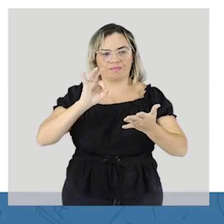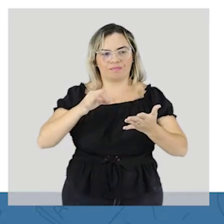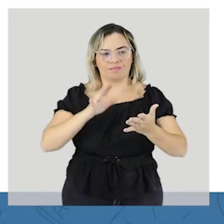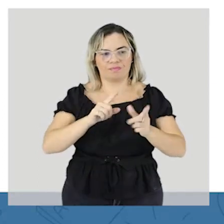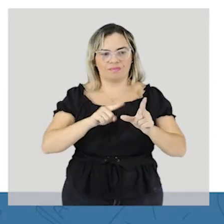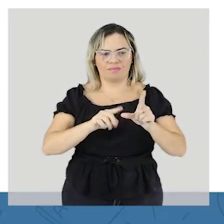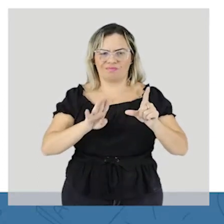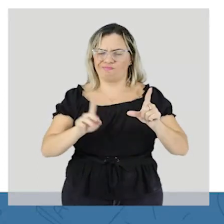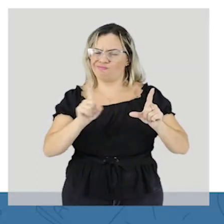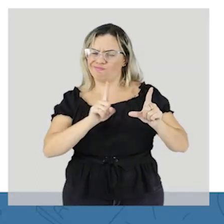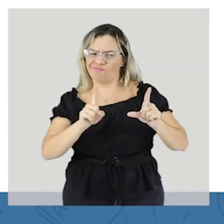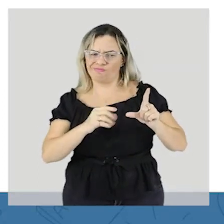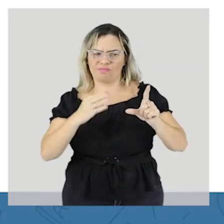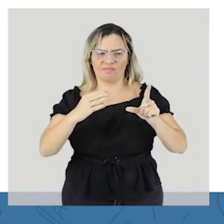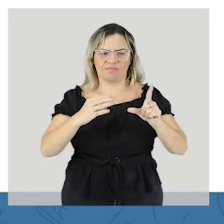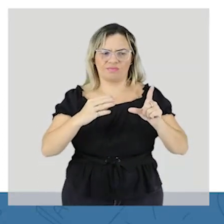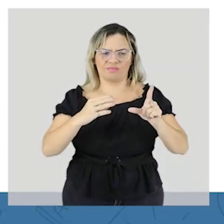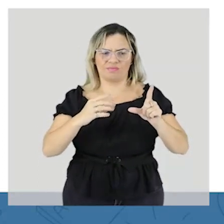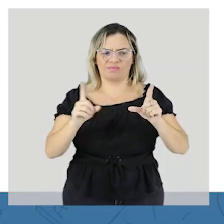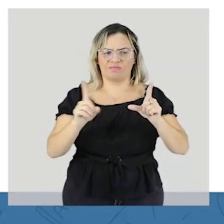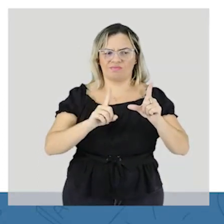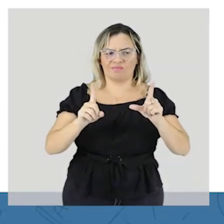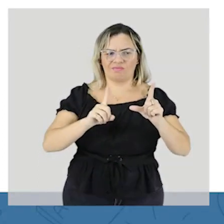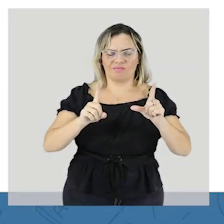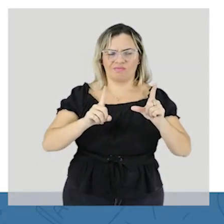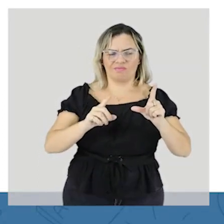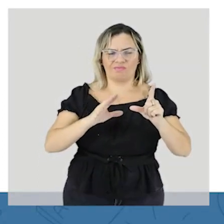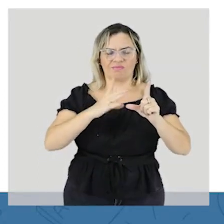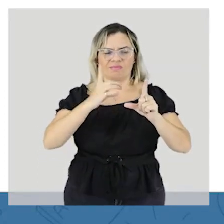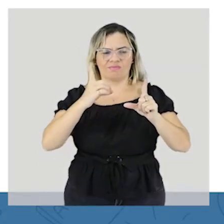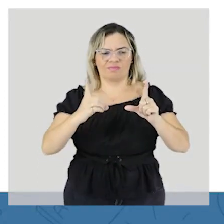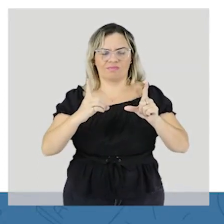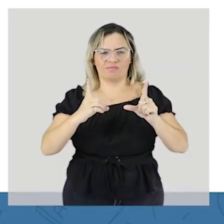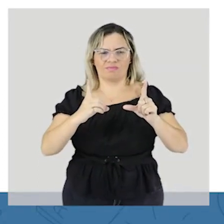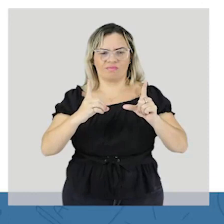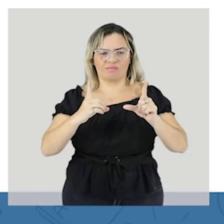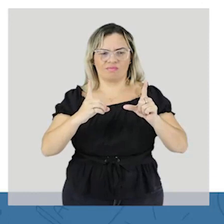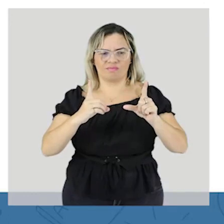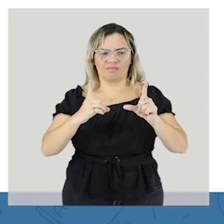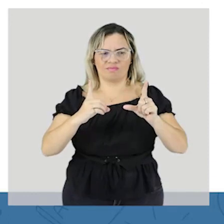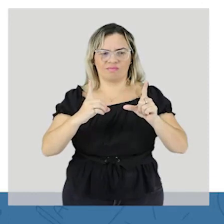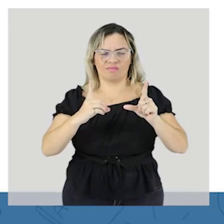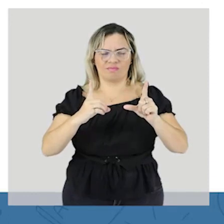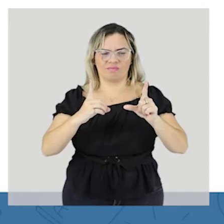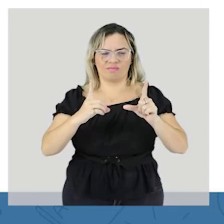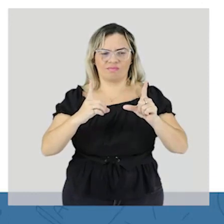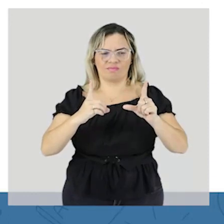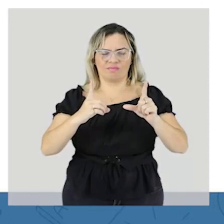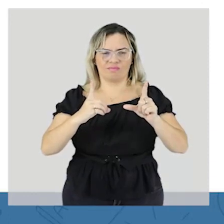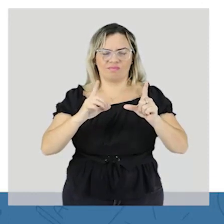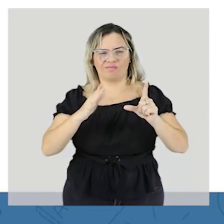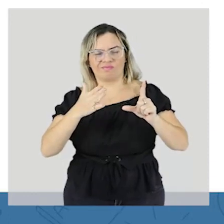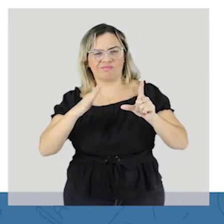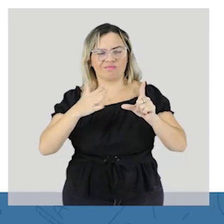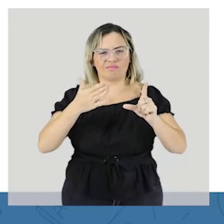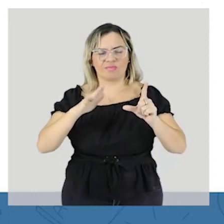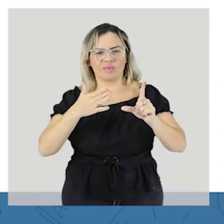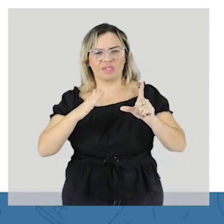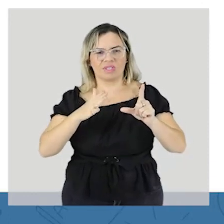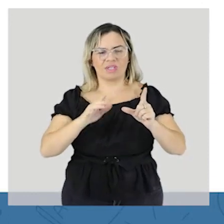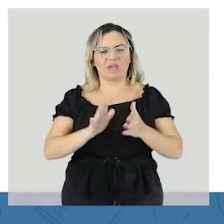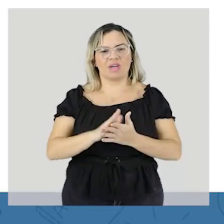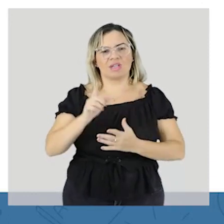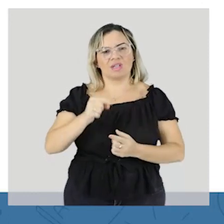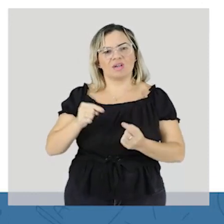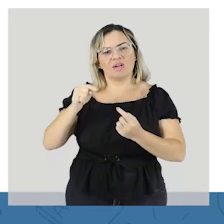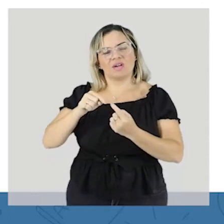não, apologia dos protestantes pior ainda, tradição messiânica de certa forma, mas uma tendência regional não, porque ele